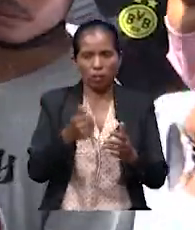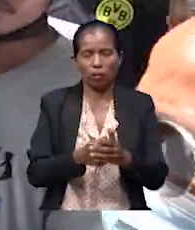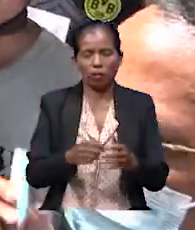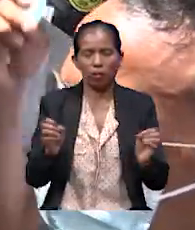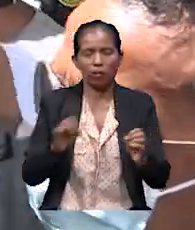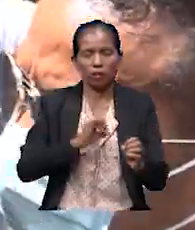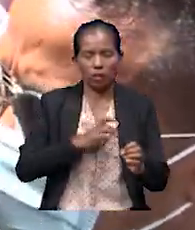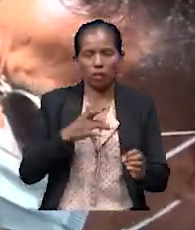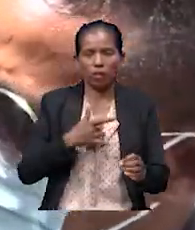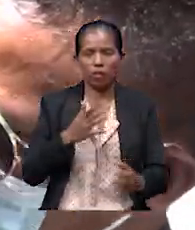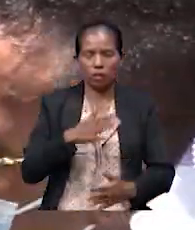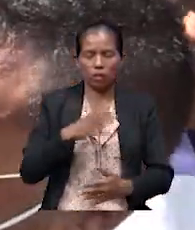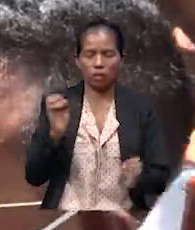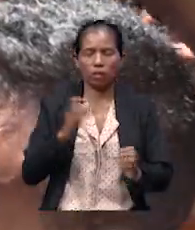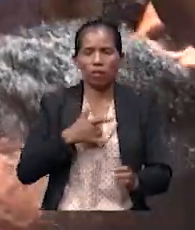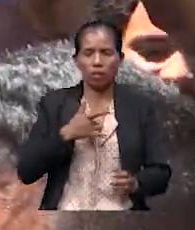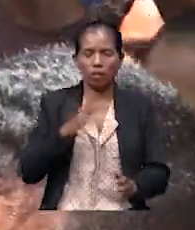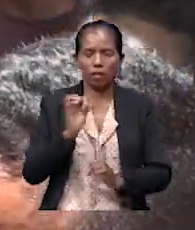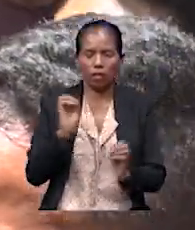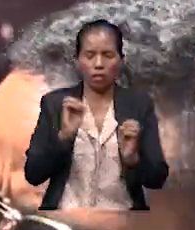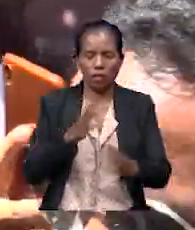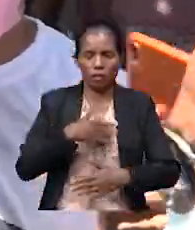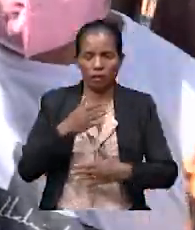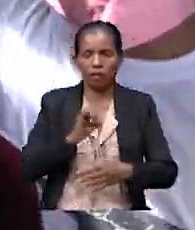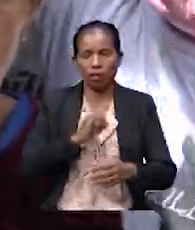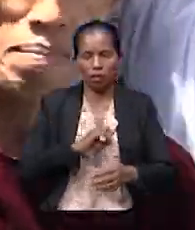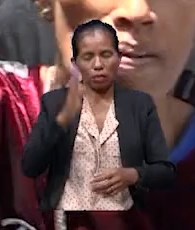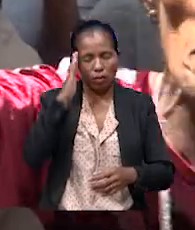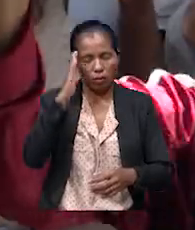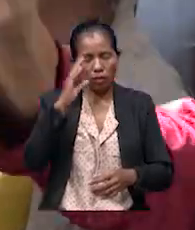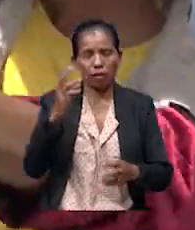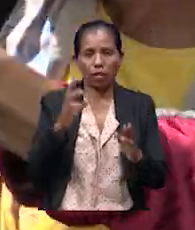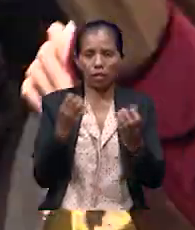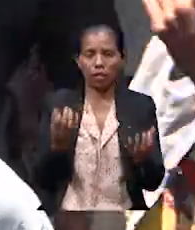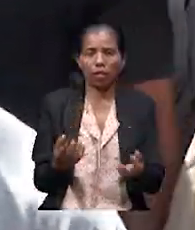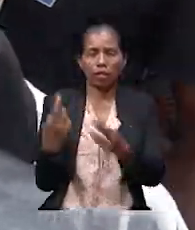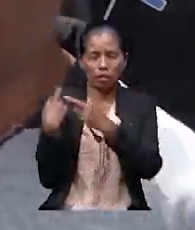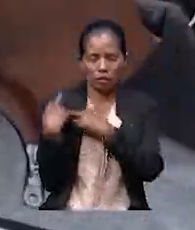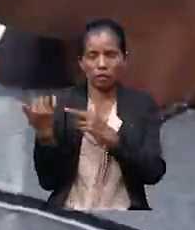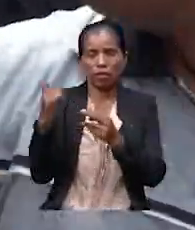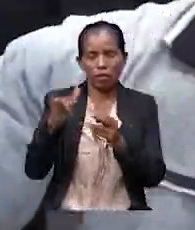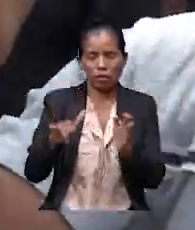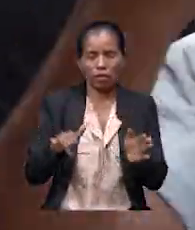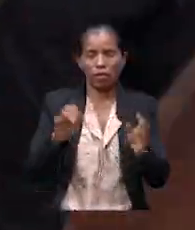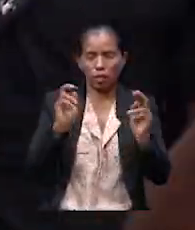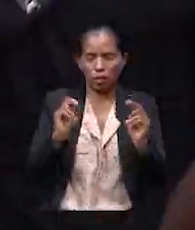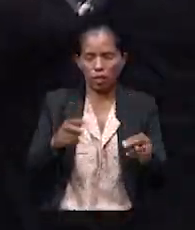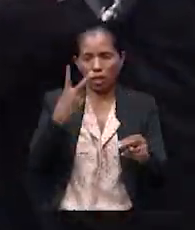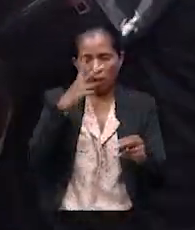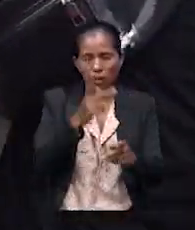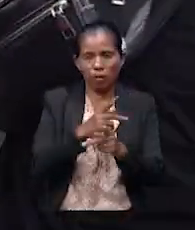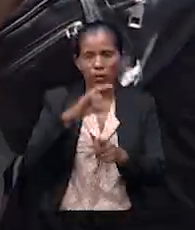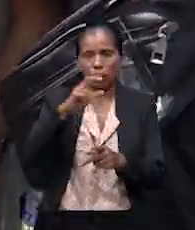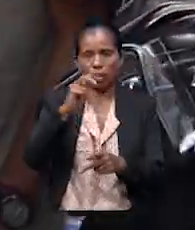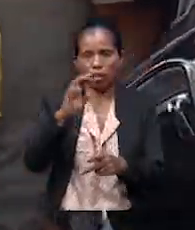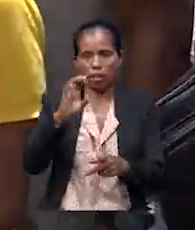hano en kare idane ma itania responsável sir el chenet precisa kare hare di dia tamba itu e ma hote momento de ne lojun hakara